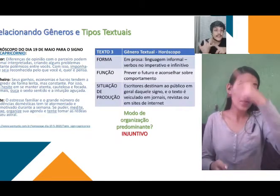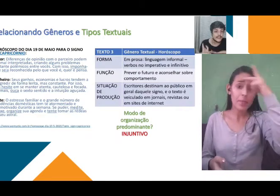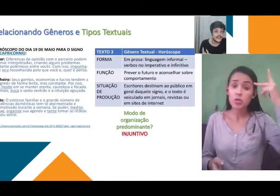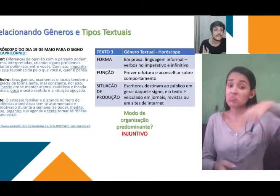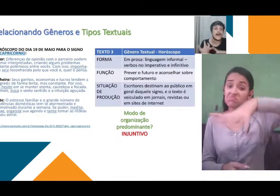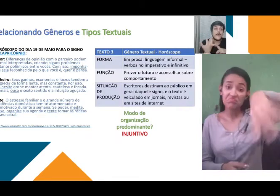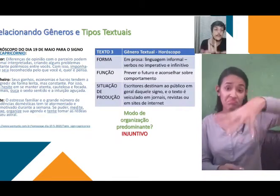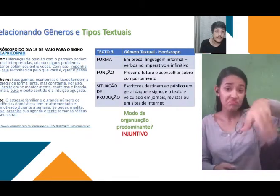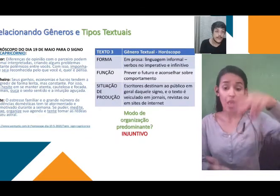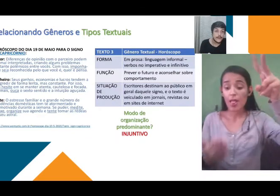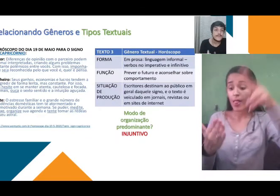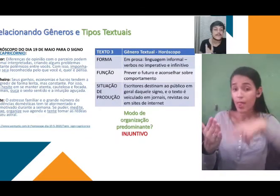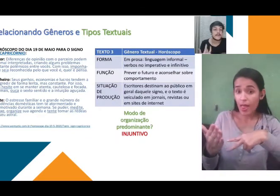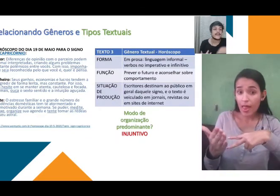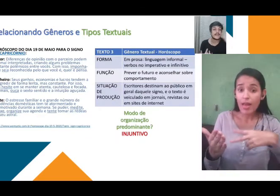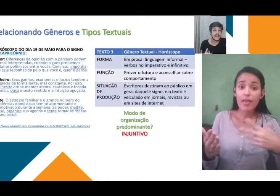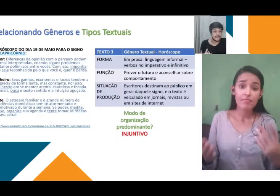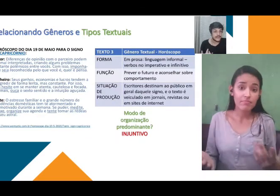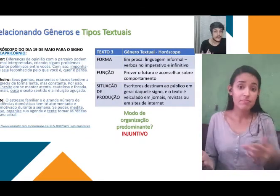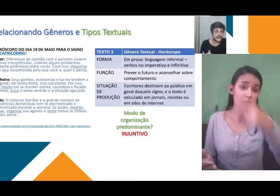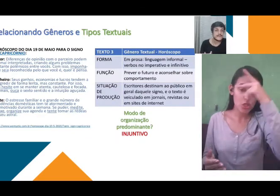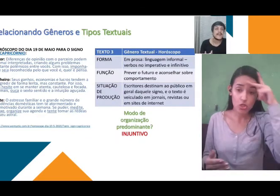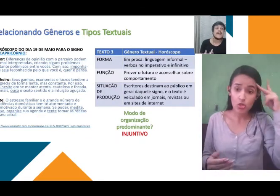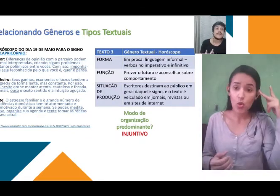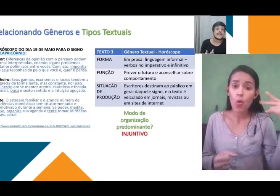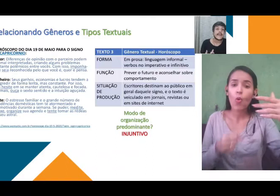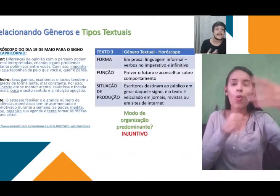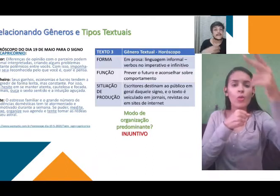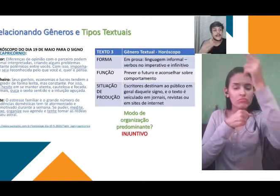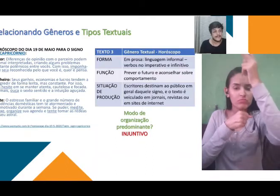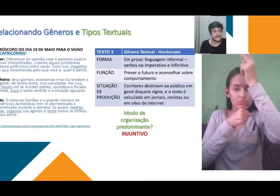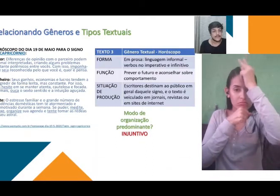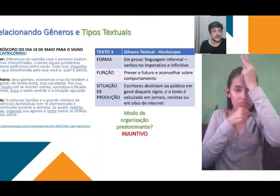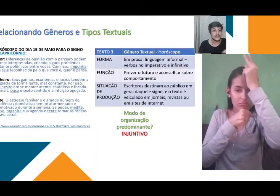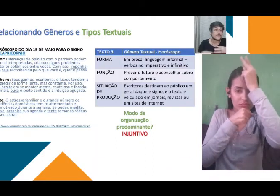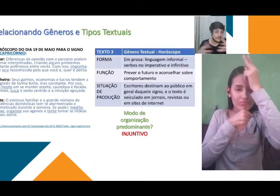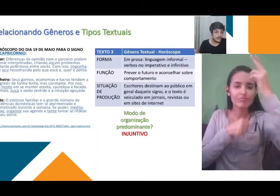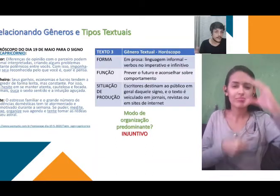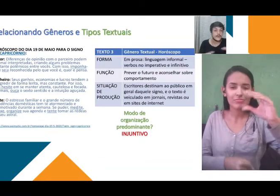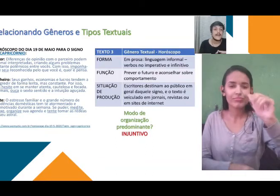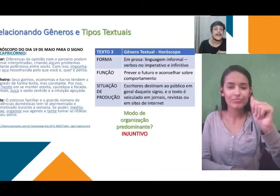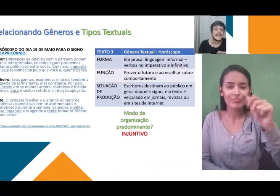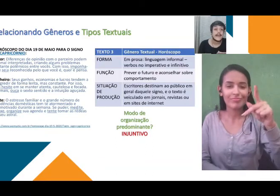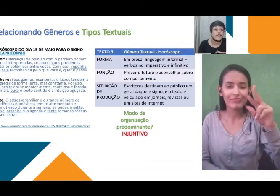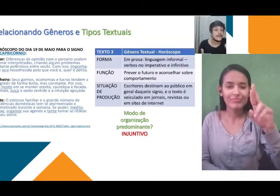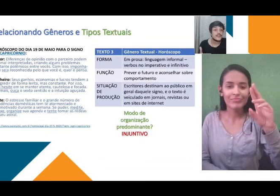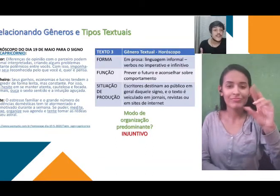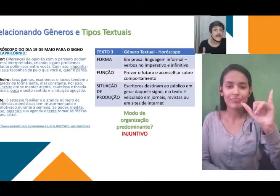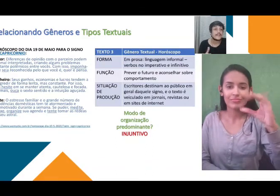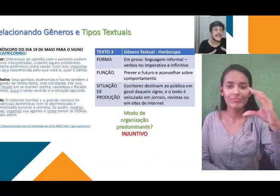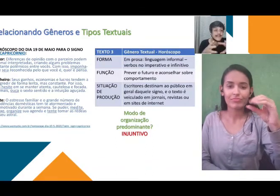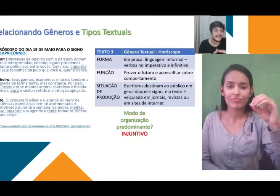escritores destinam ao público, então quem escreve, escritores, e quem recebe esse horóscopo, público, né, o